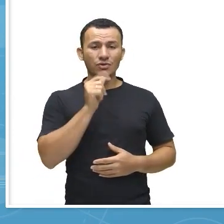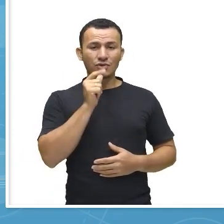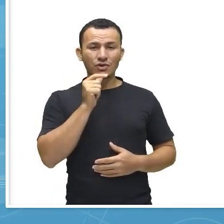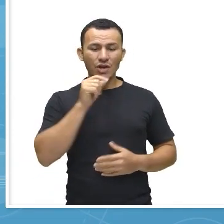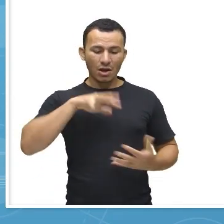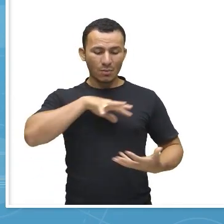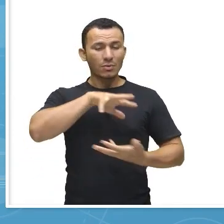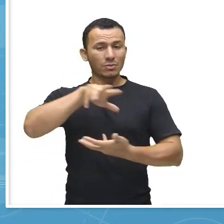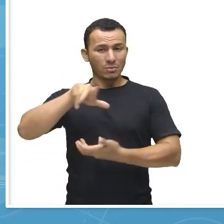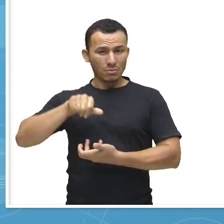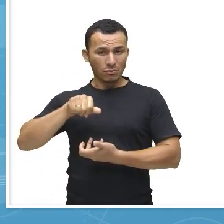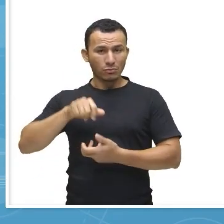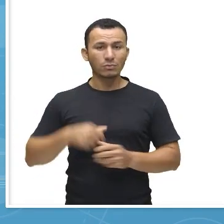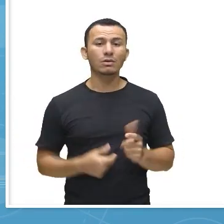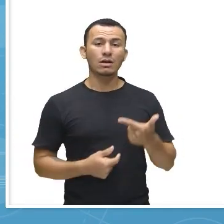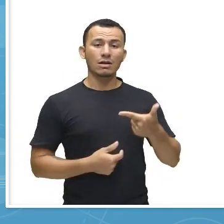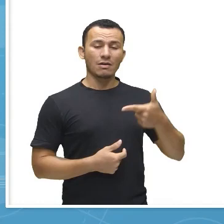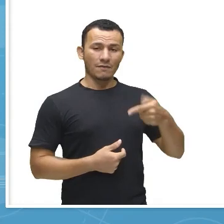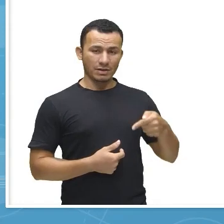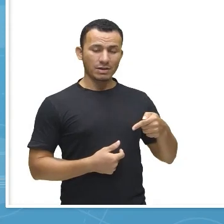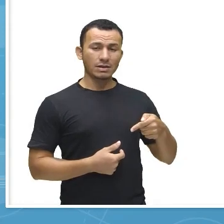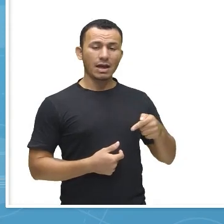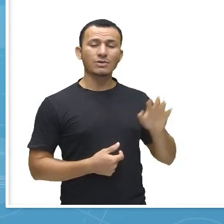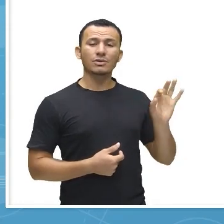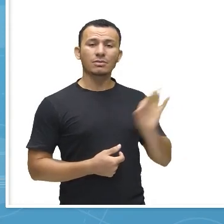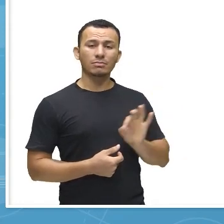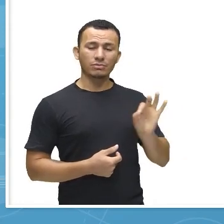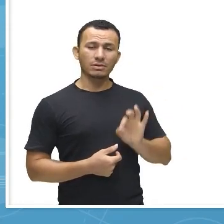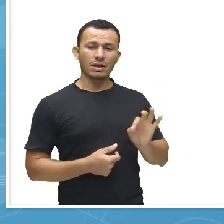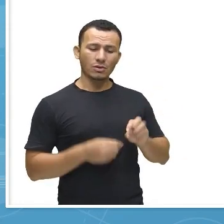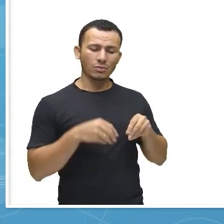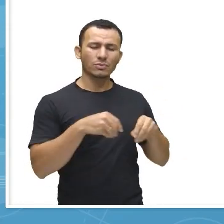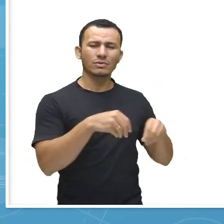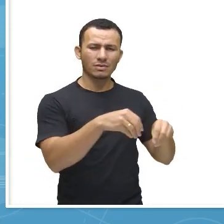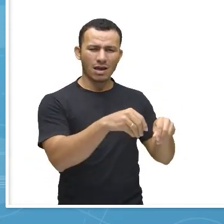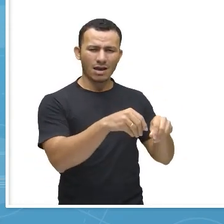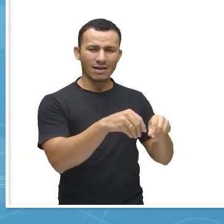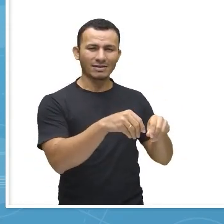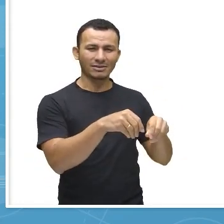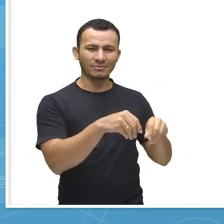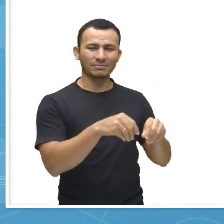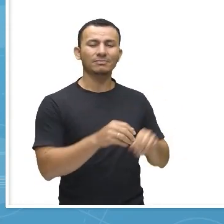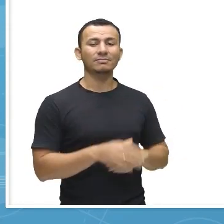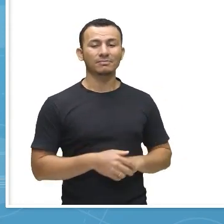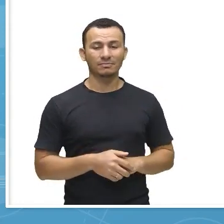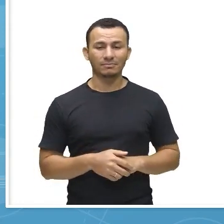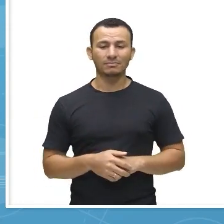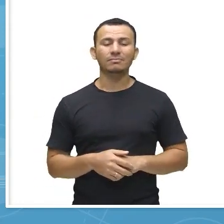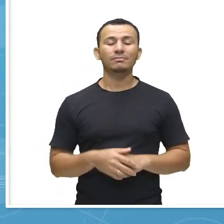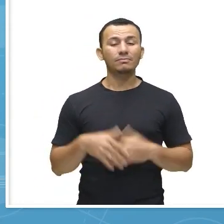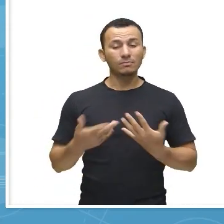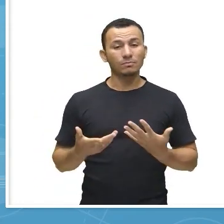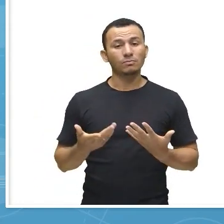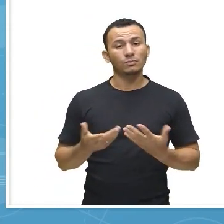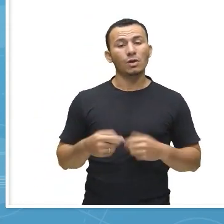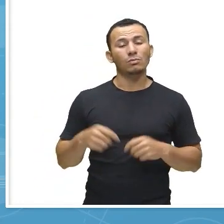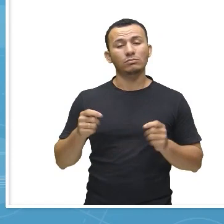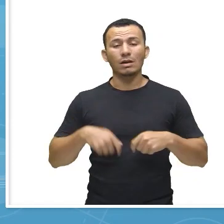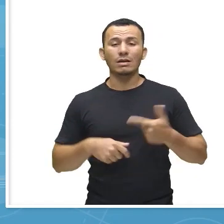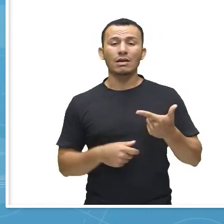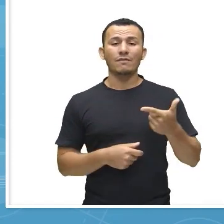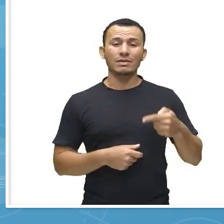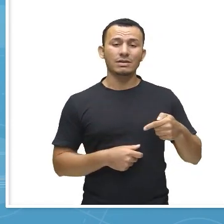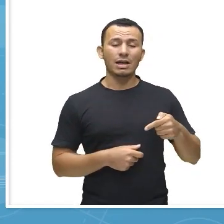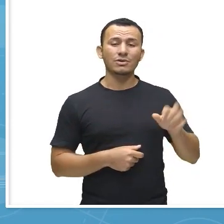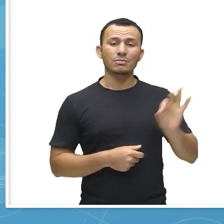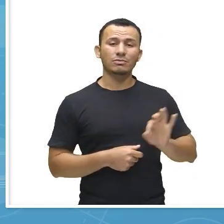e apenas 27% de onde a gente pisa, né? A gente tem apenas possibilidade de pisar em 27%